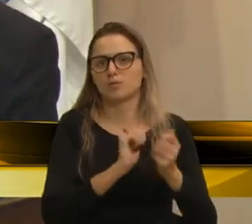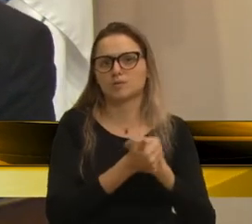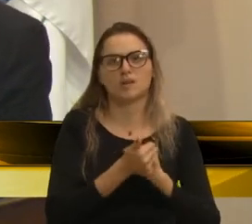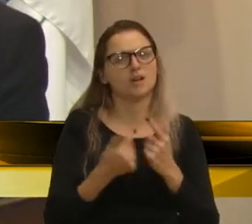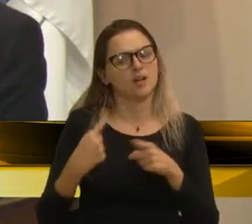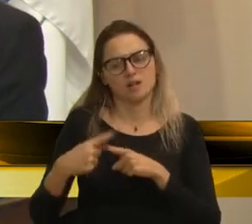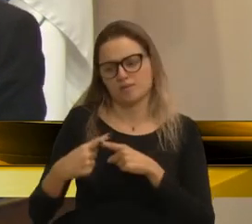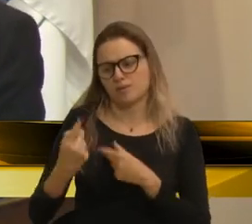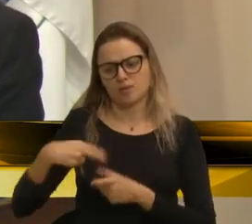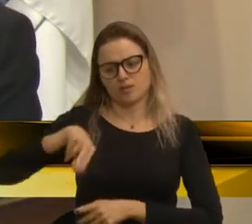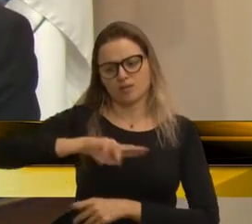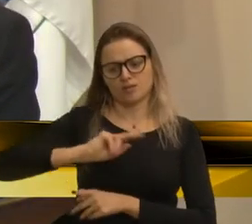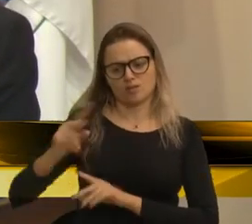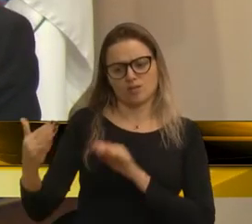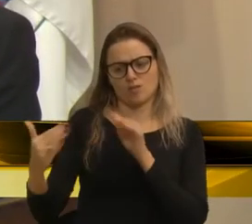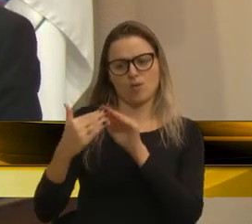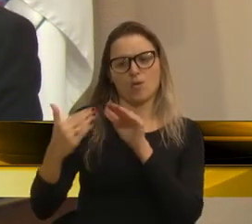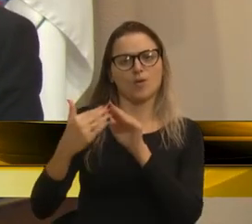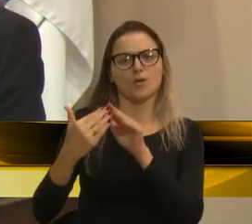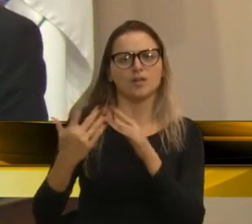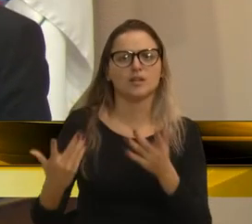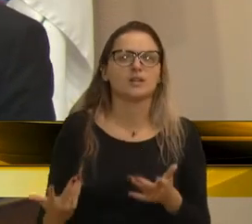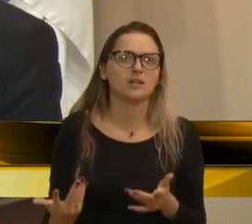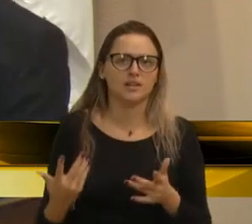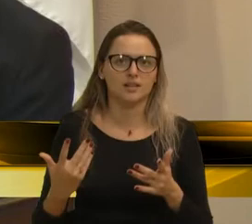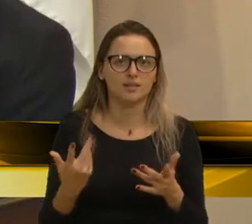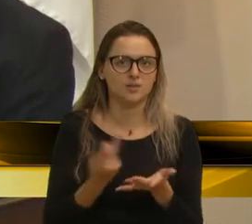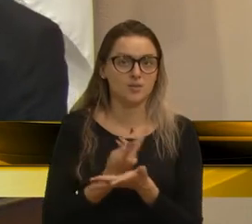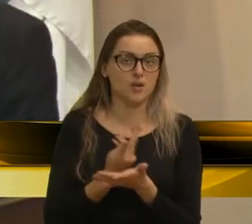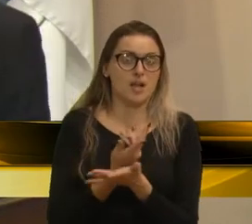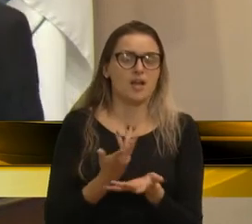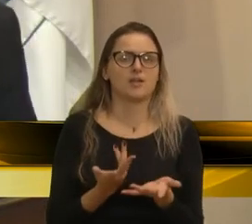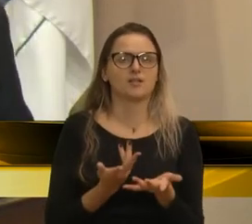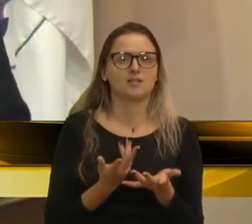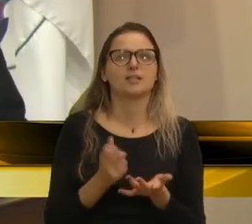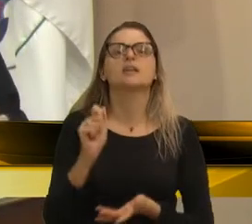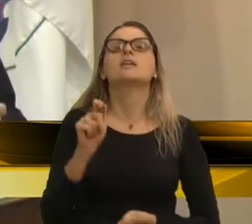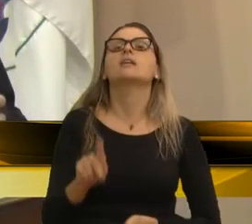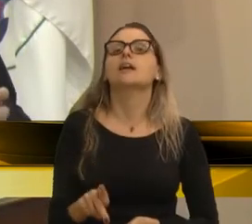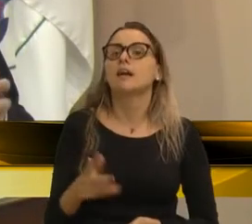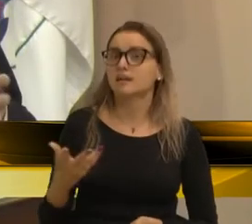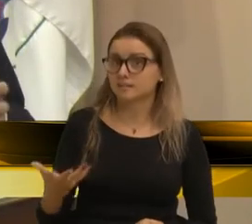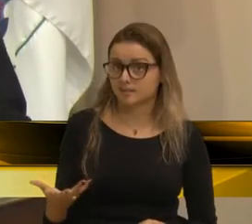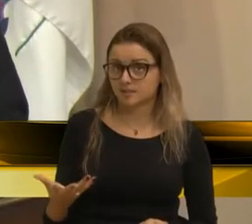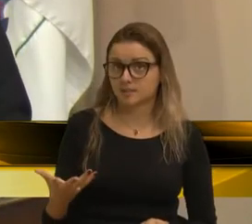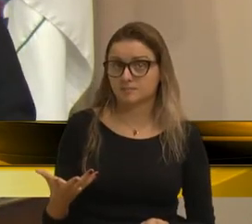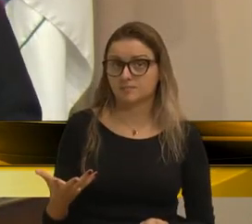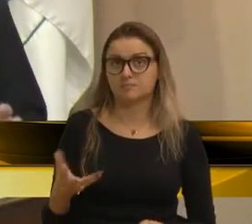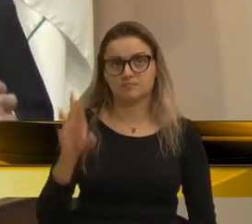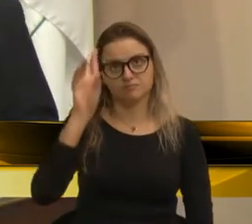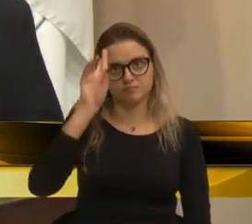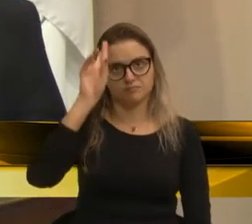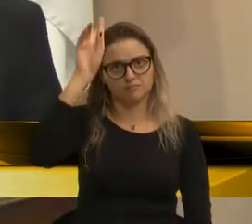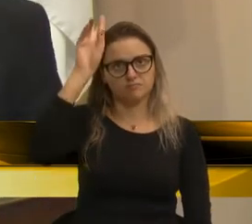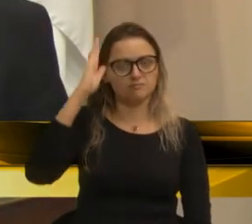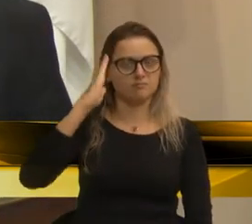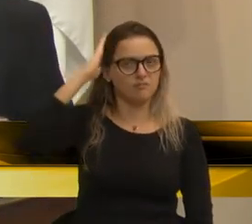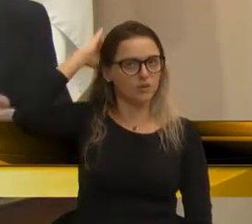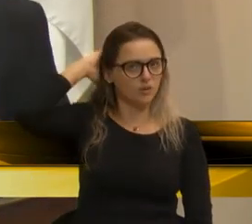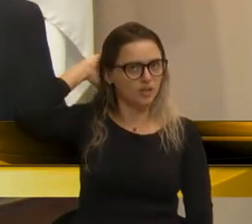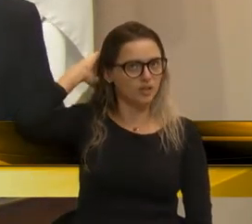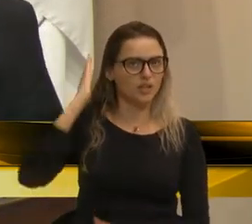nós compactuaria ou compactua com esse tipo de situação. Então, quem o prefeito